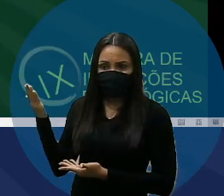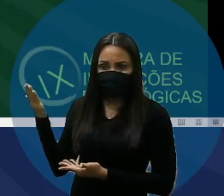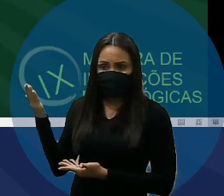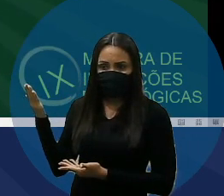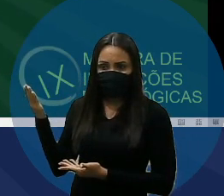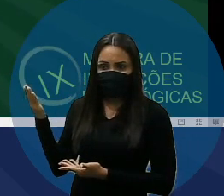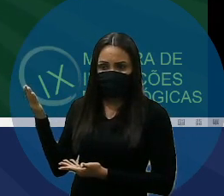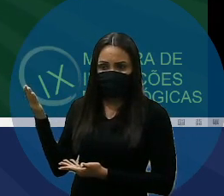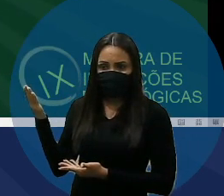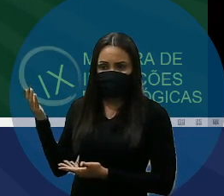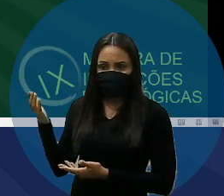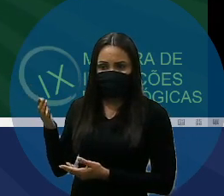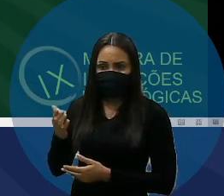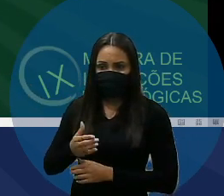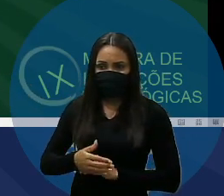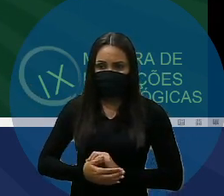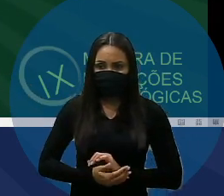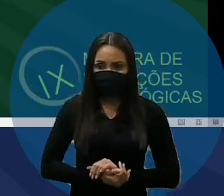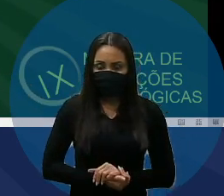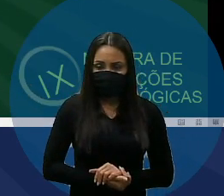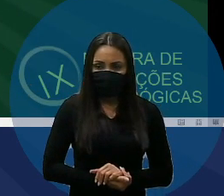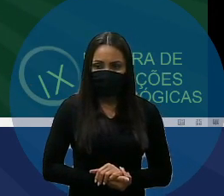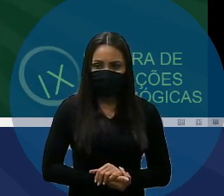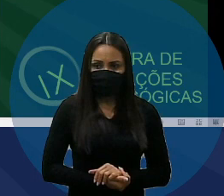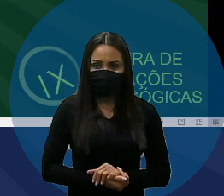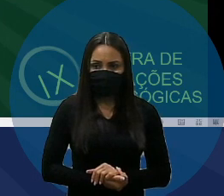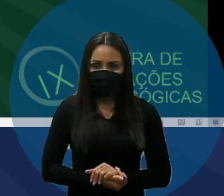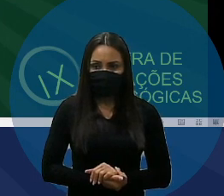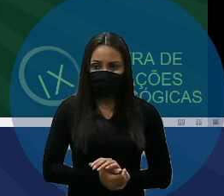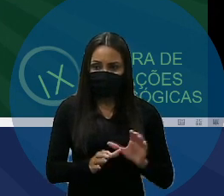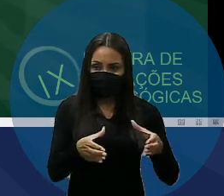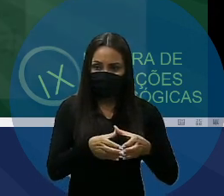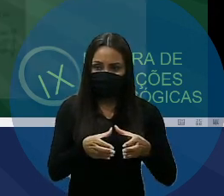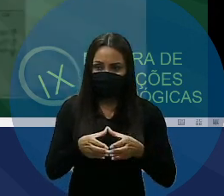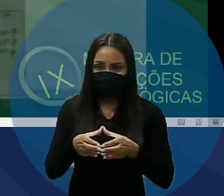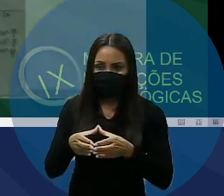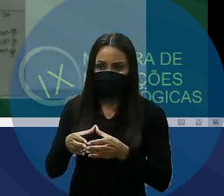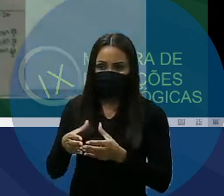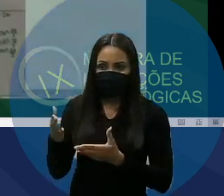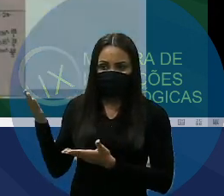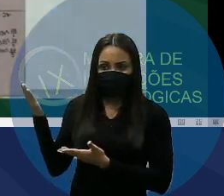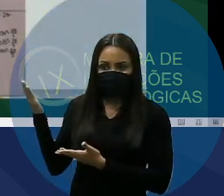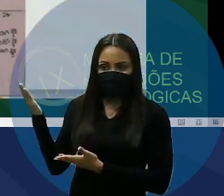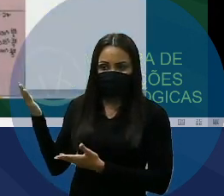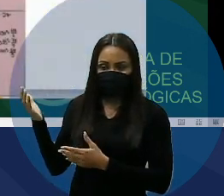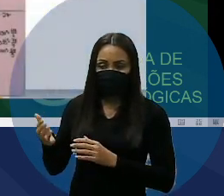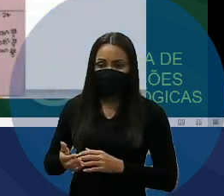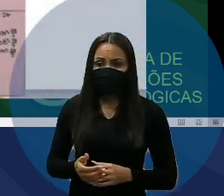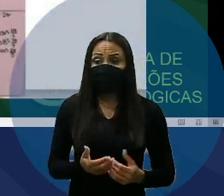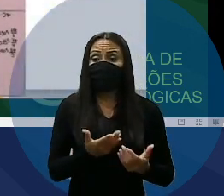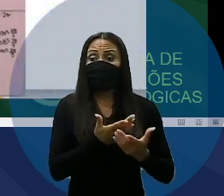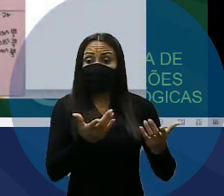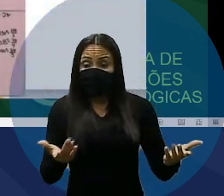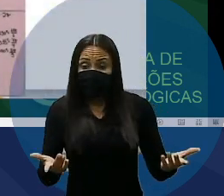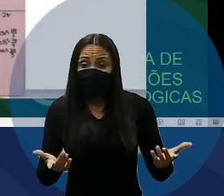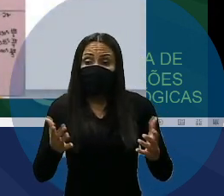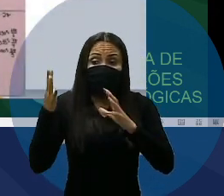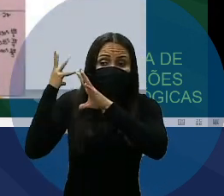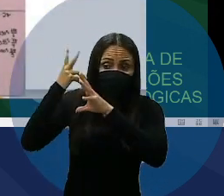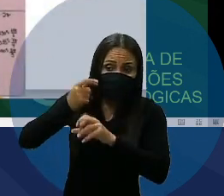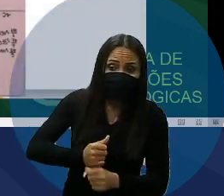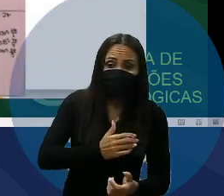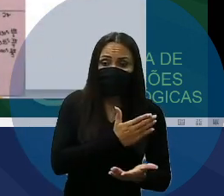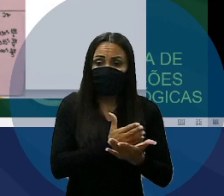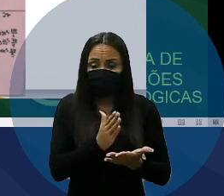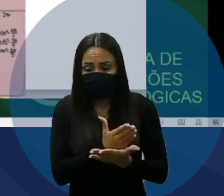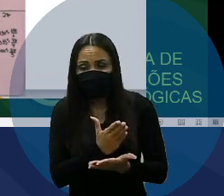construindo, certo? As equipes, trabalho em equipe, e aí o resultado de alguns, né? Eu botei